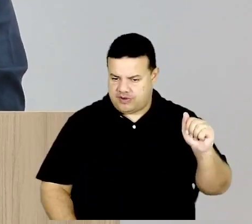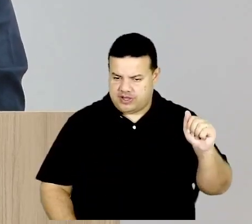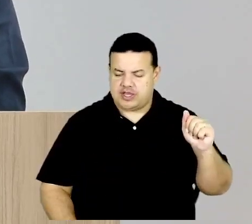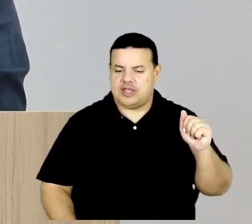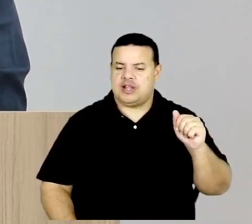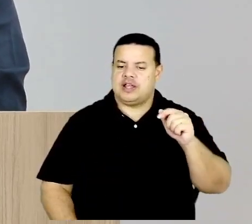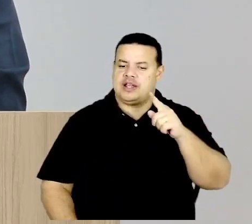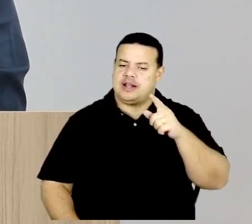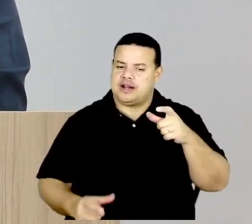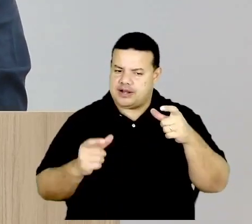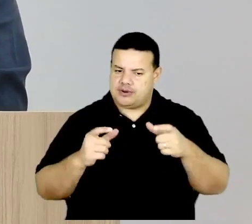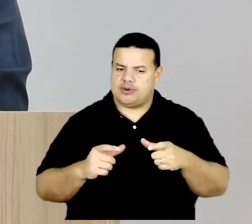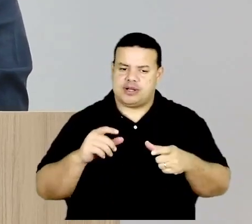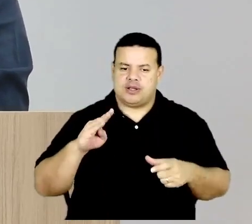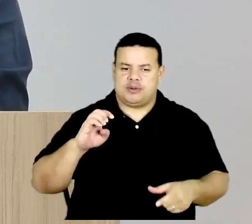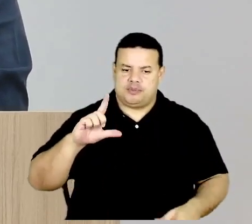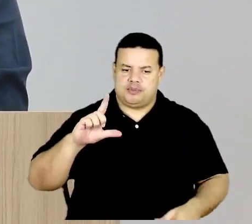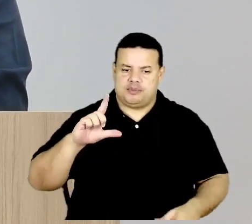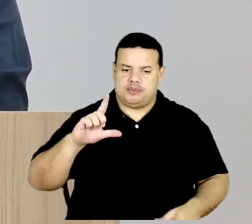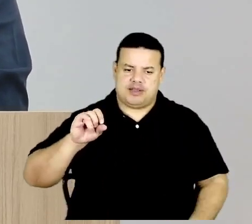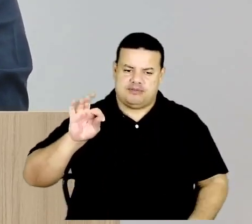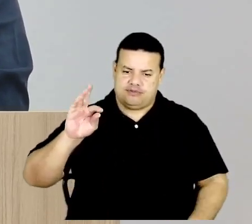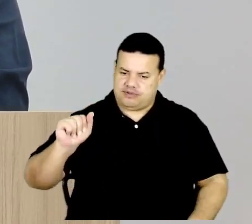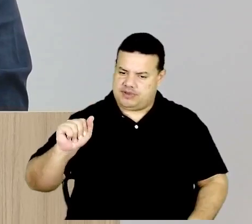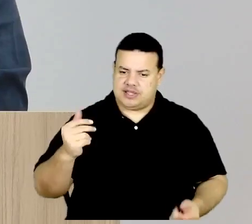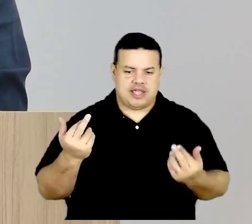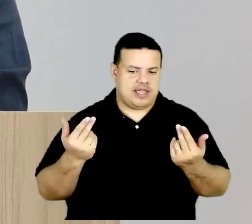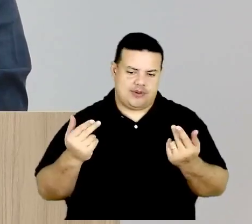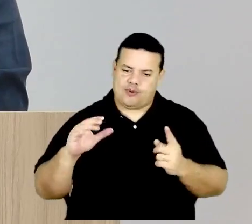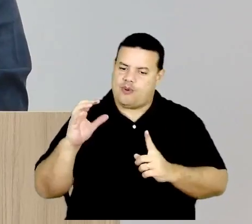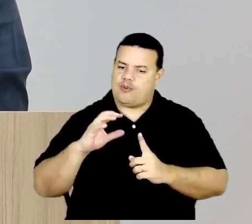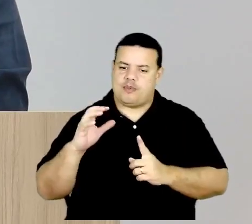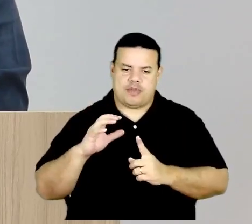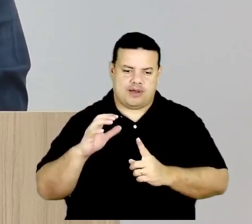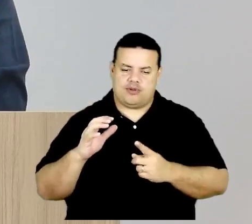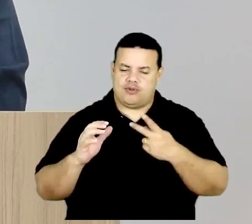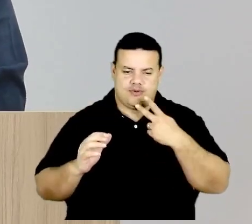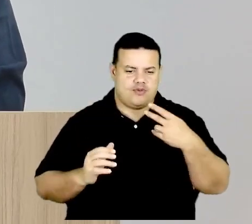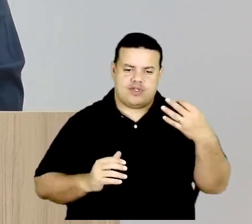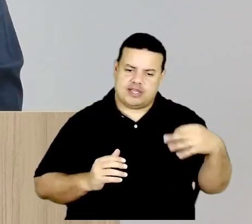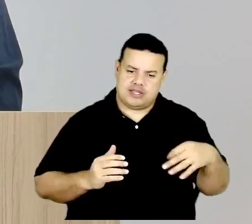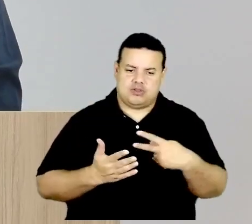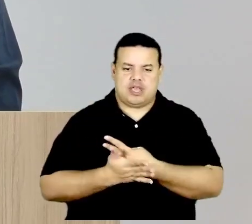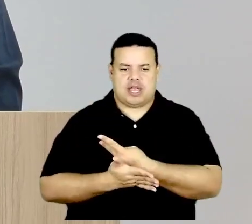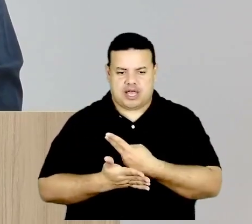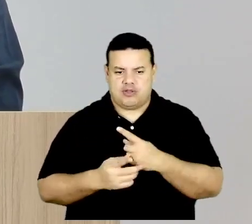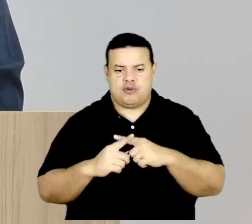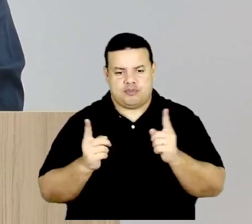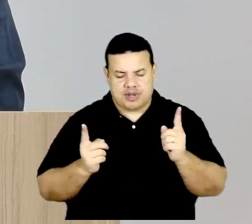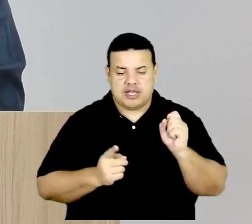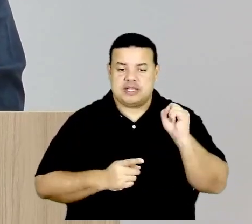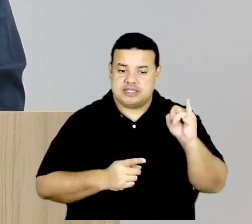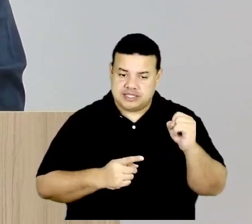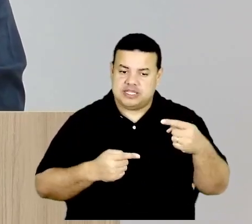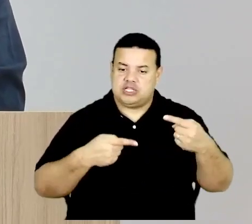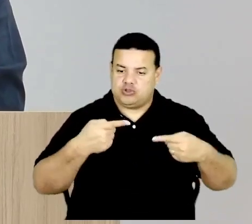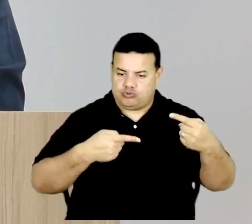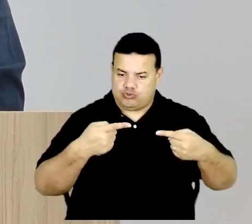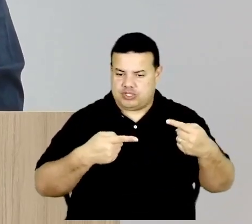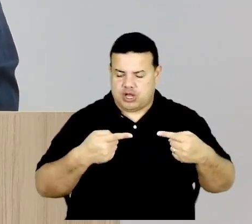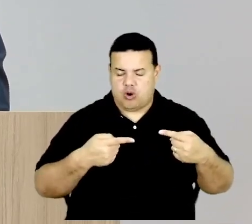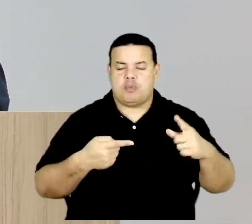para baixo do nosso município não estou aqui dizendo que está certo que está errado mas se tiver uma rediscussão Disso